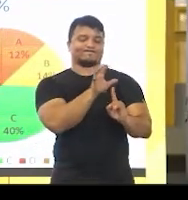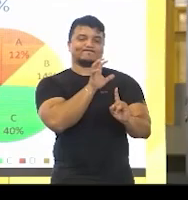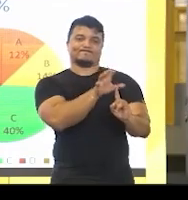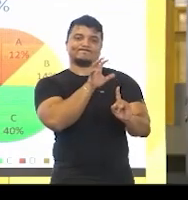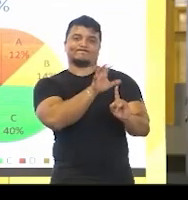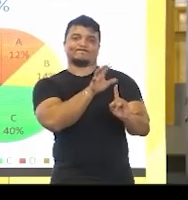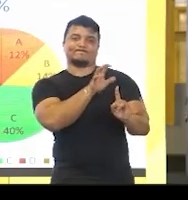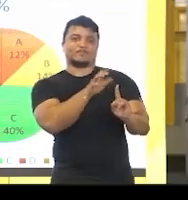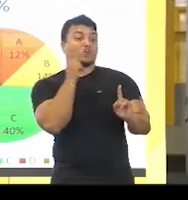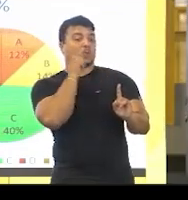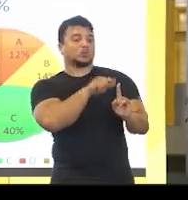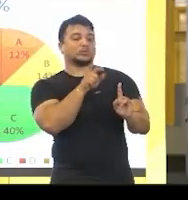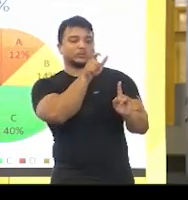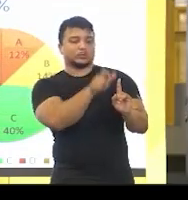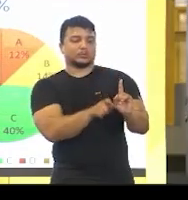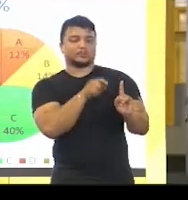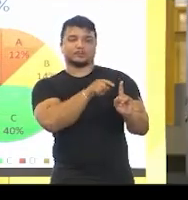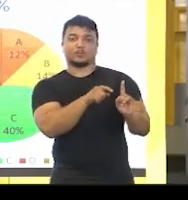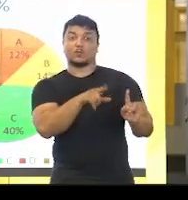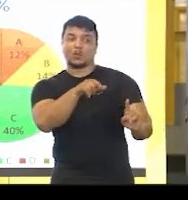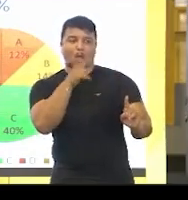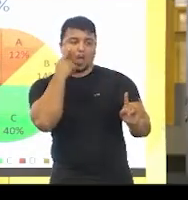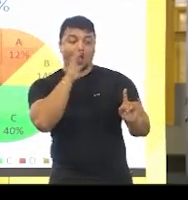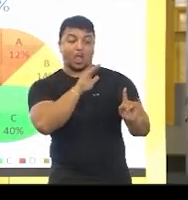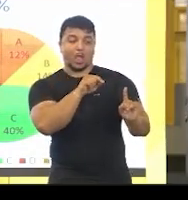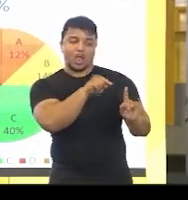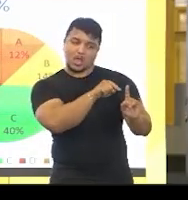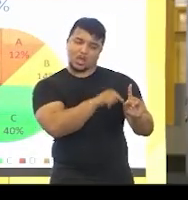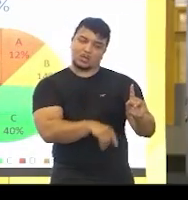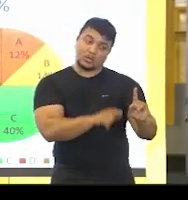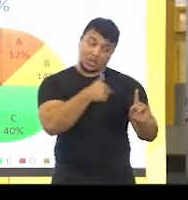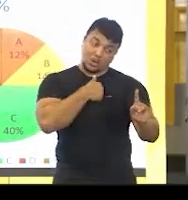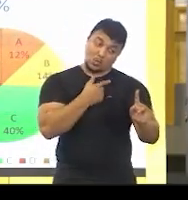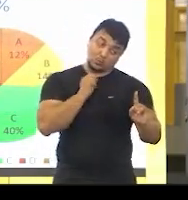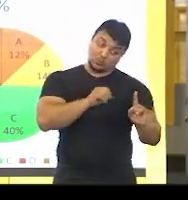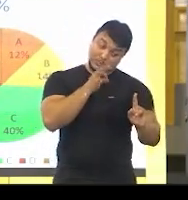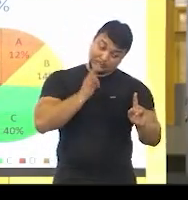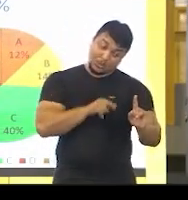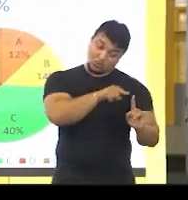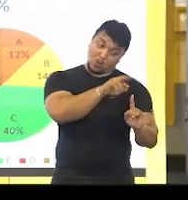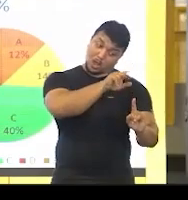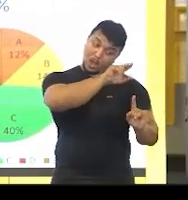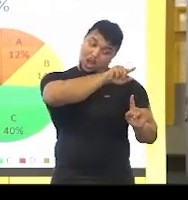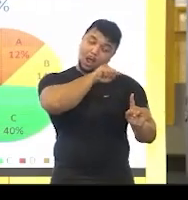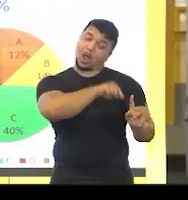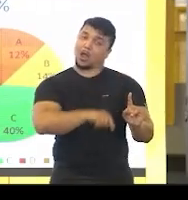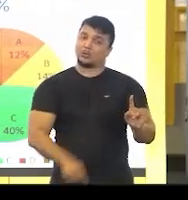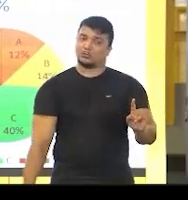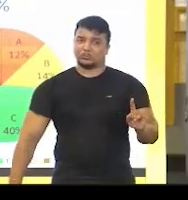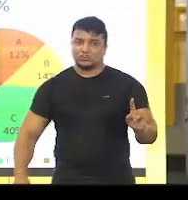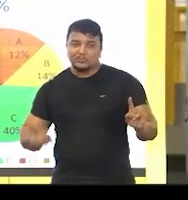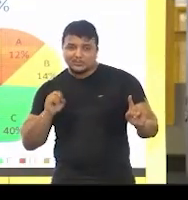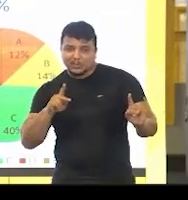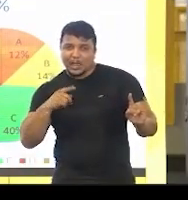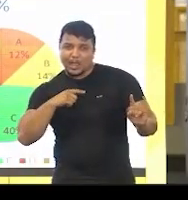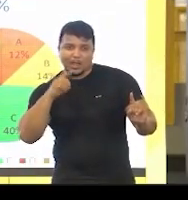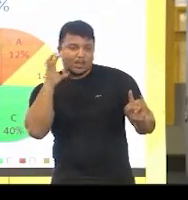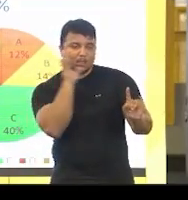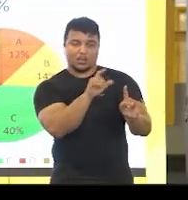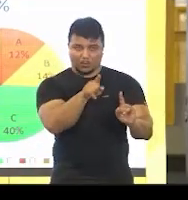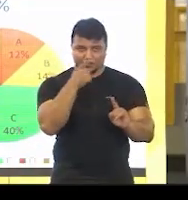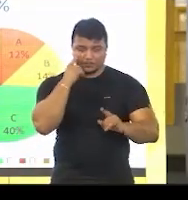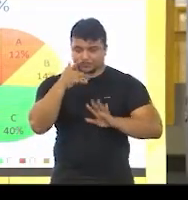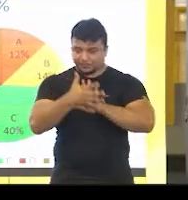persuadir, para convencer, para dizer assim, ei, eu estou certo e você está errado. Tá bom? Aí o